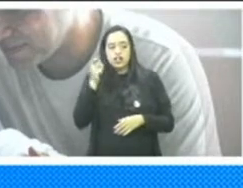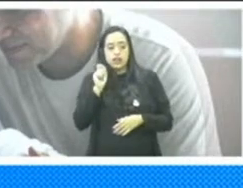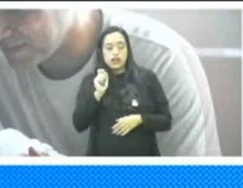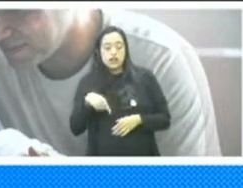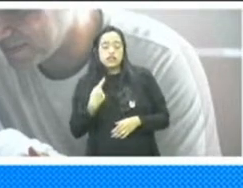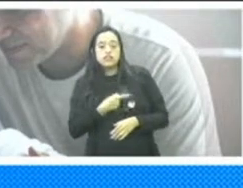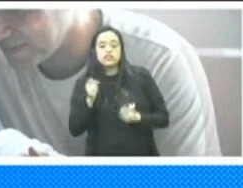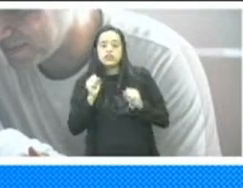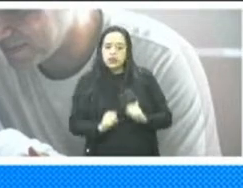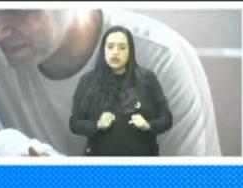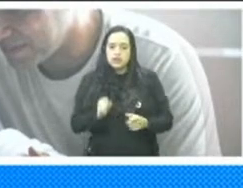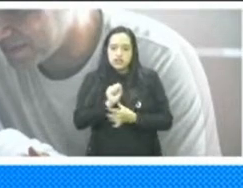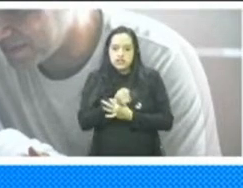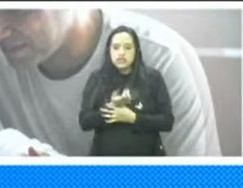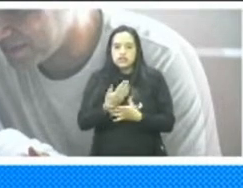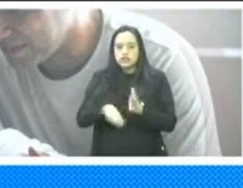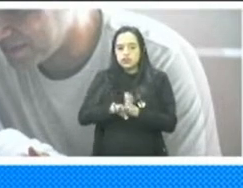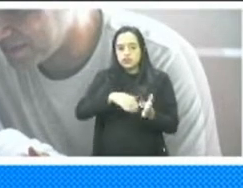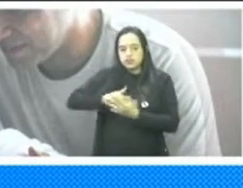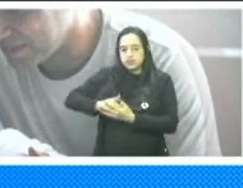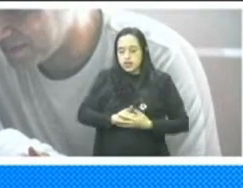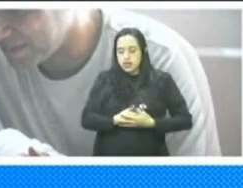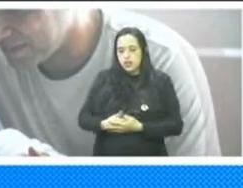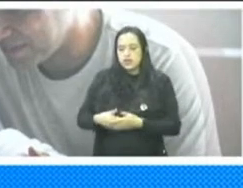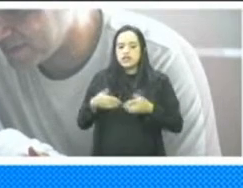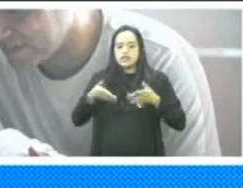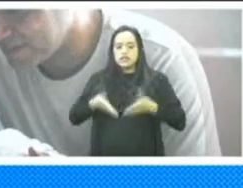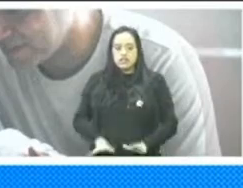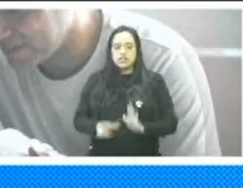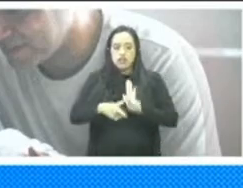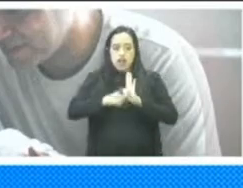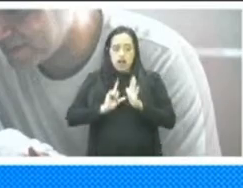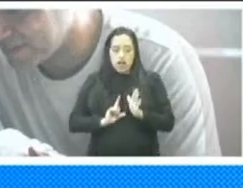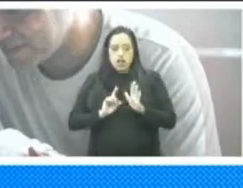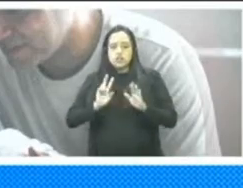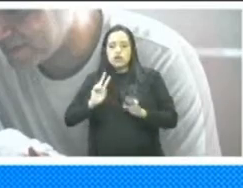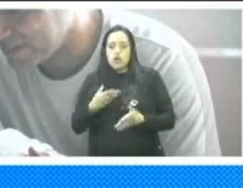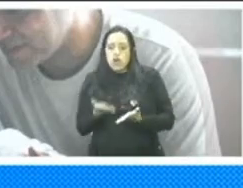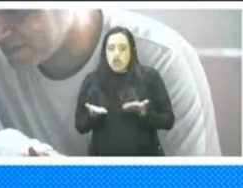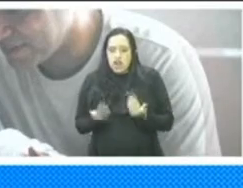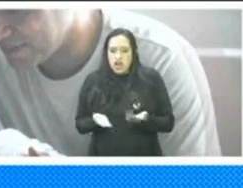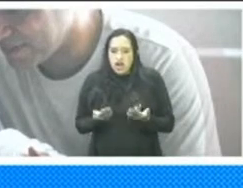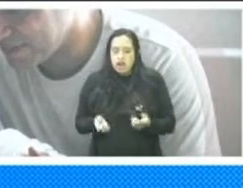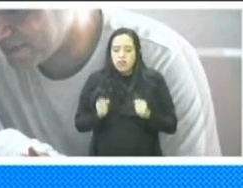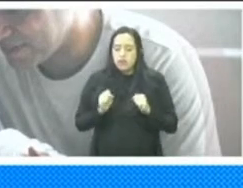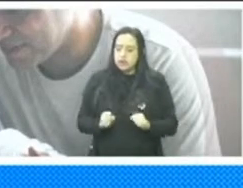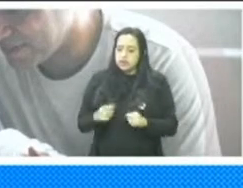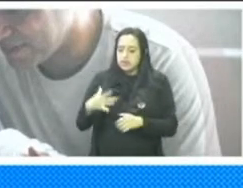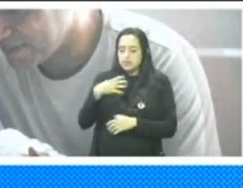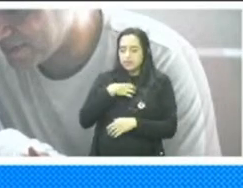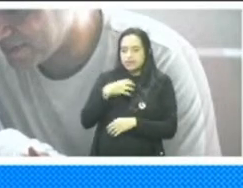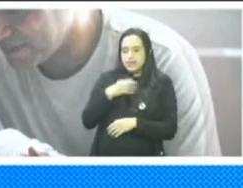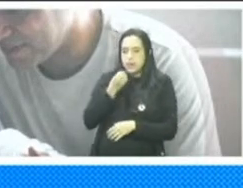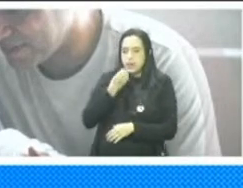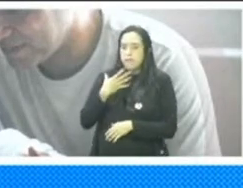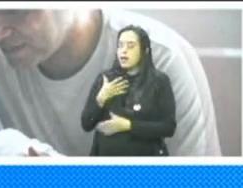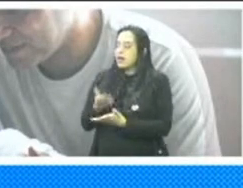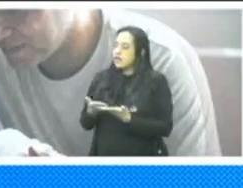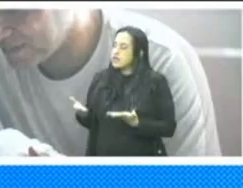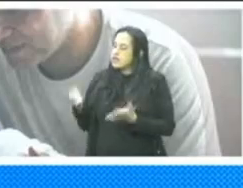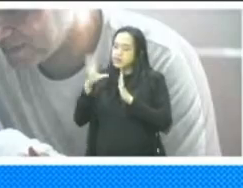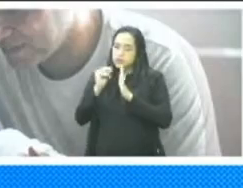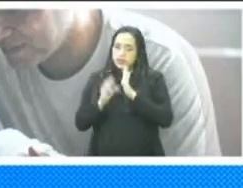possa garantir que todos os bebês prematuros de baixo peso possam ser beneficiados, né, por esse modelo